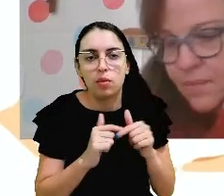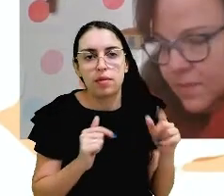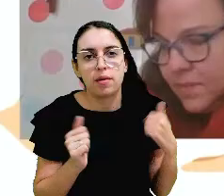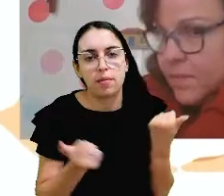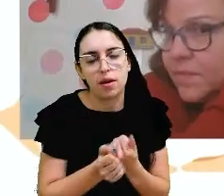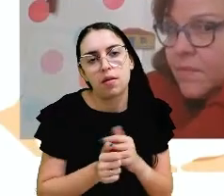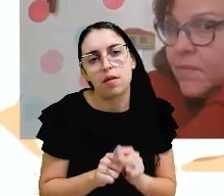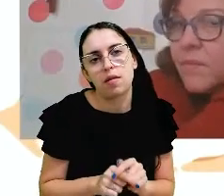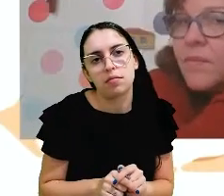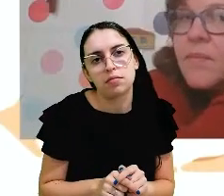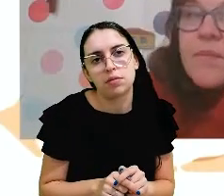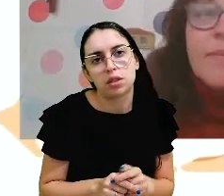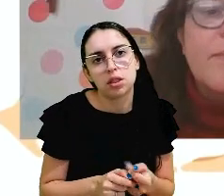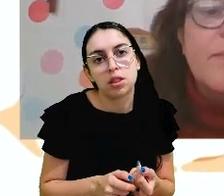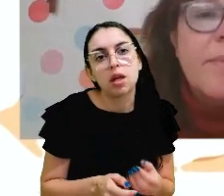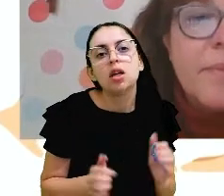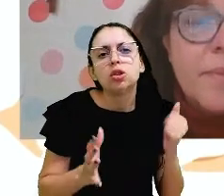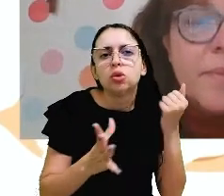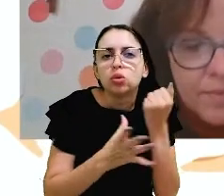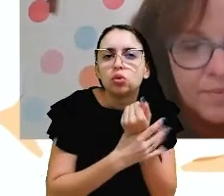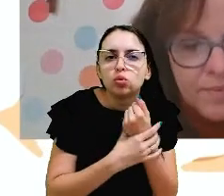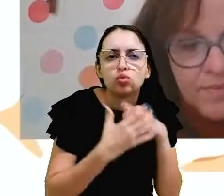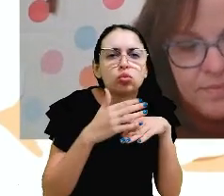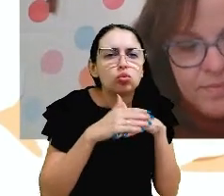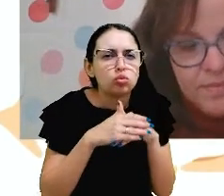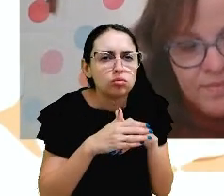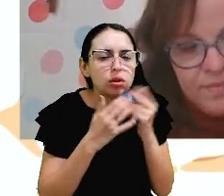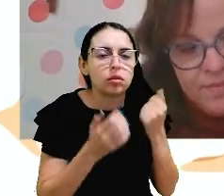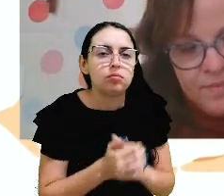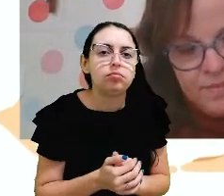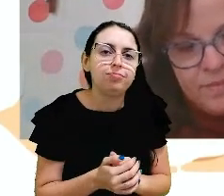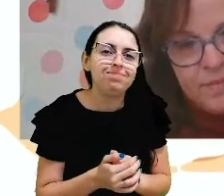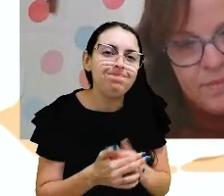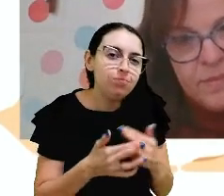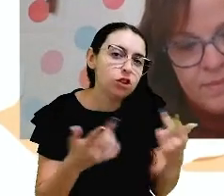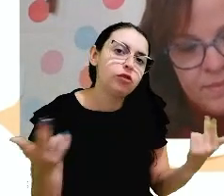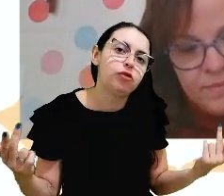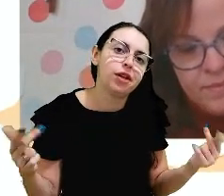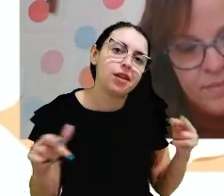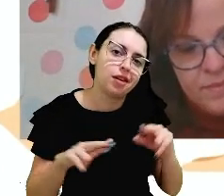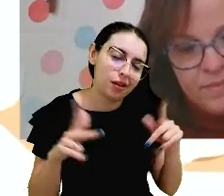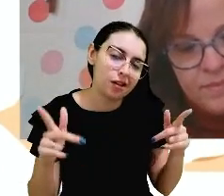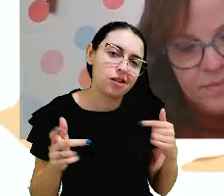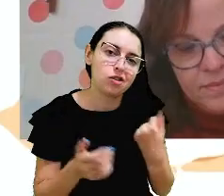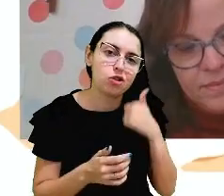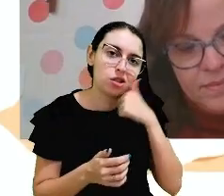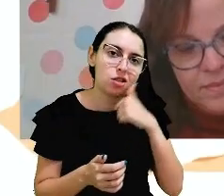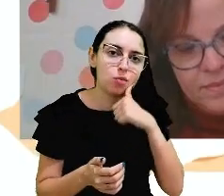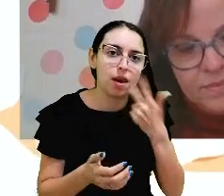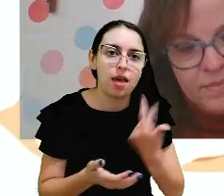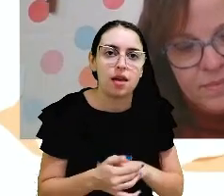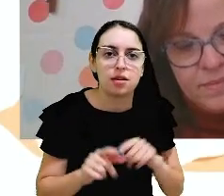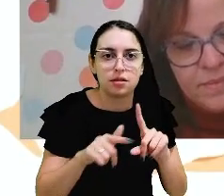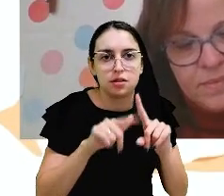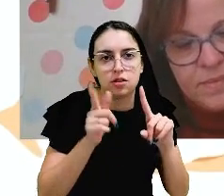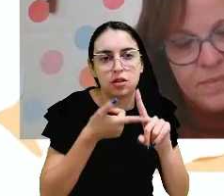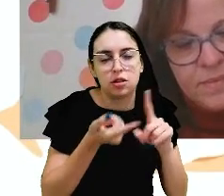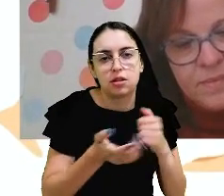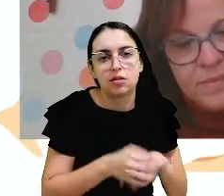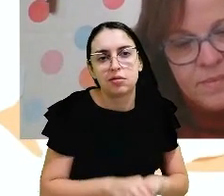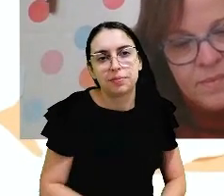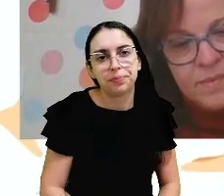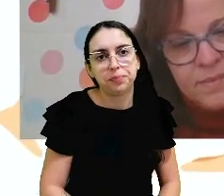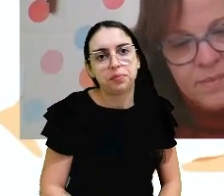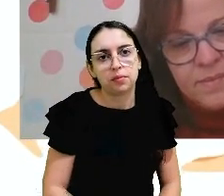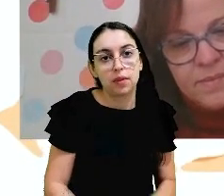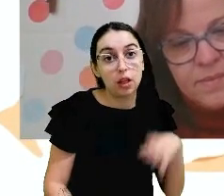senti ali completamente protegida, situação que a imensa maioria das mulheres gestantes no nosso país,